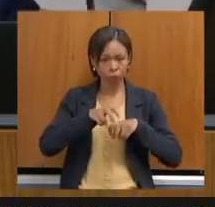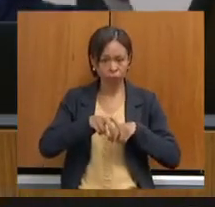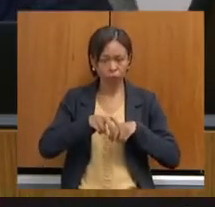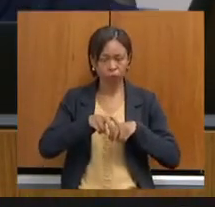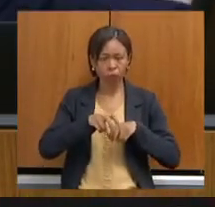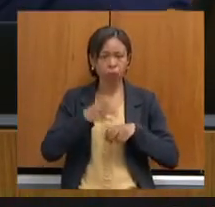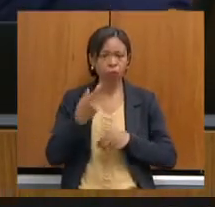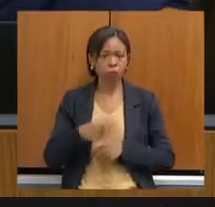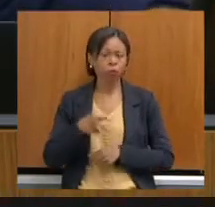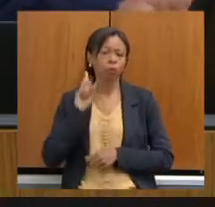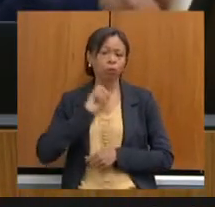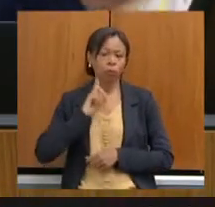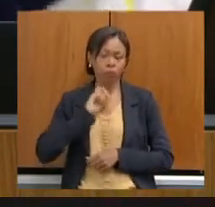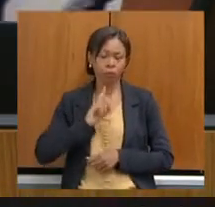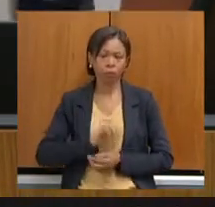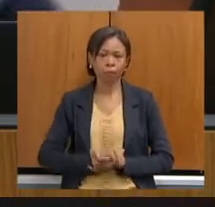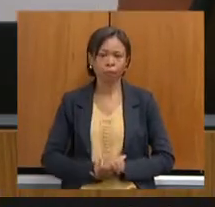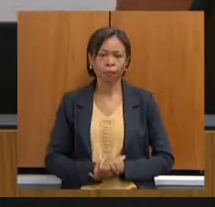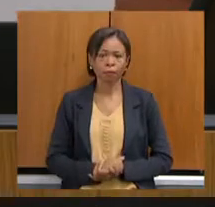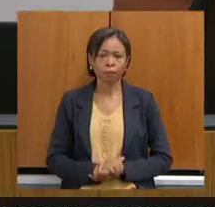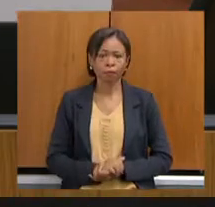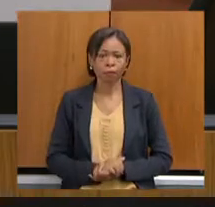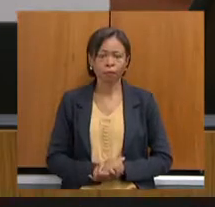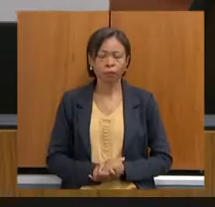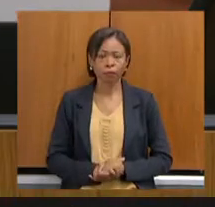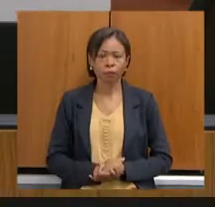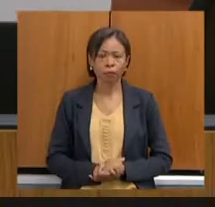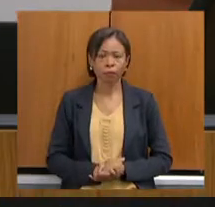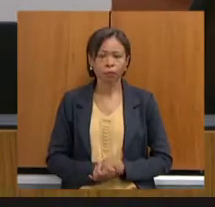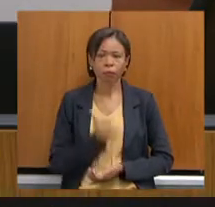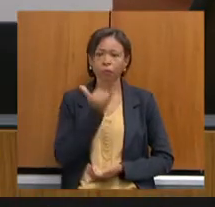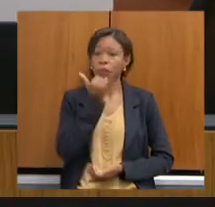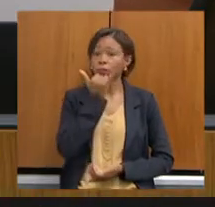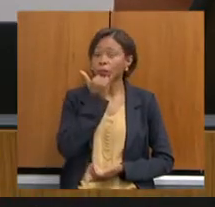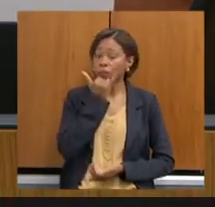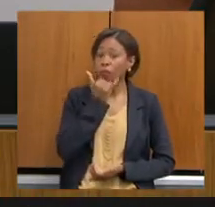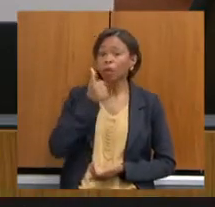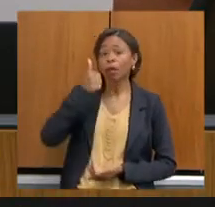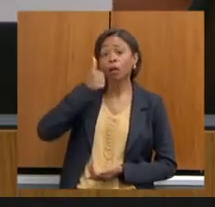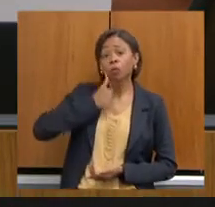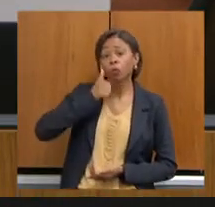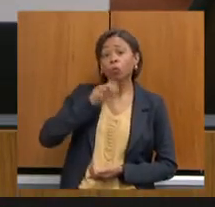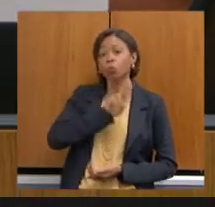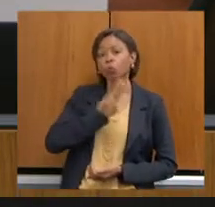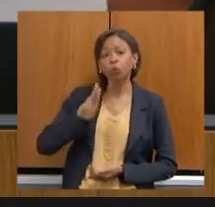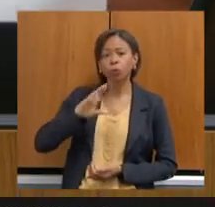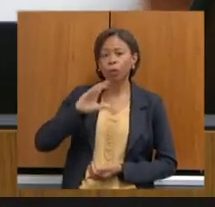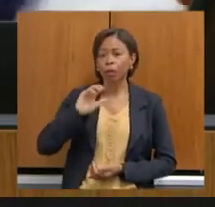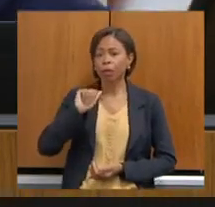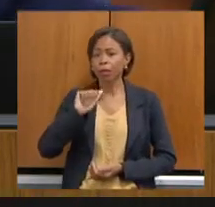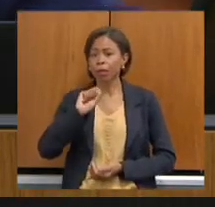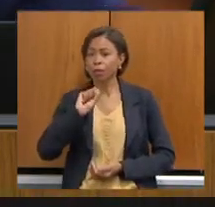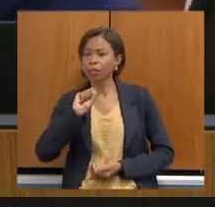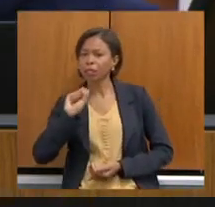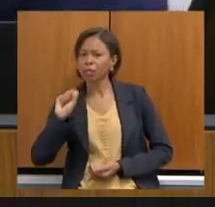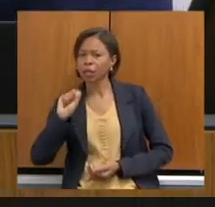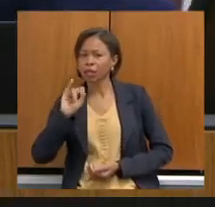vai para festa o perdão gente senhora Cássia eponine